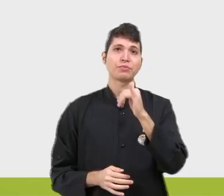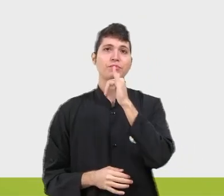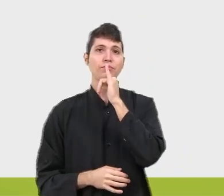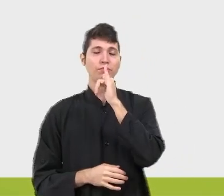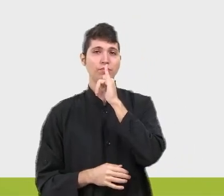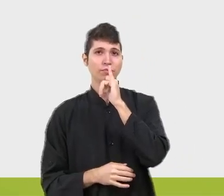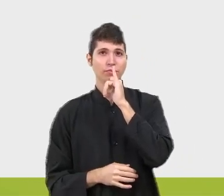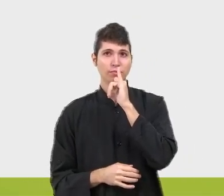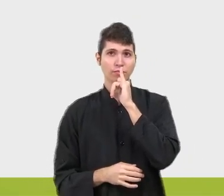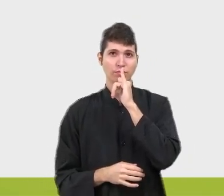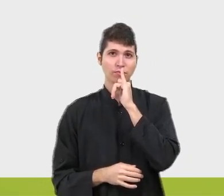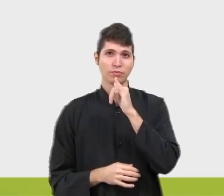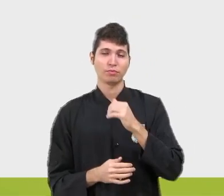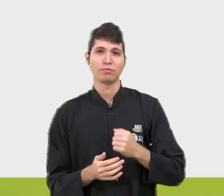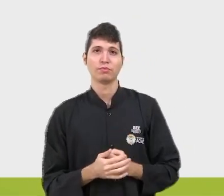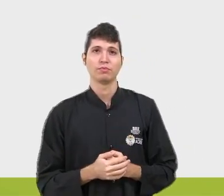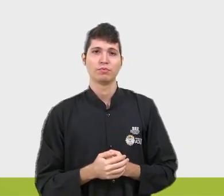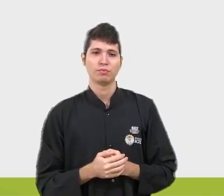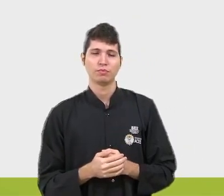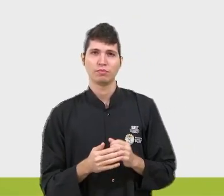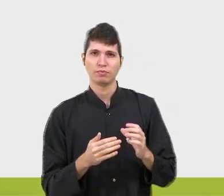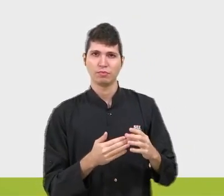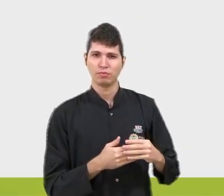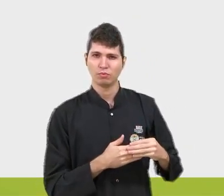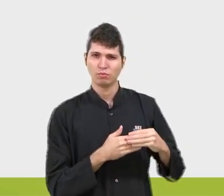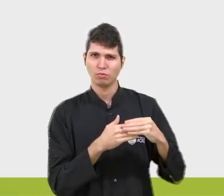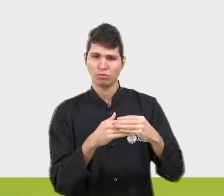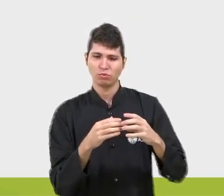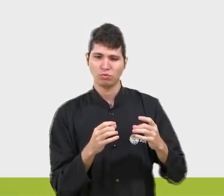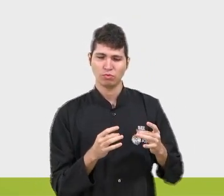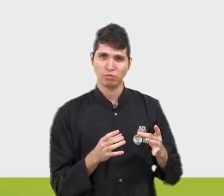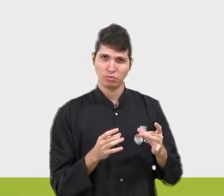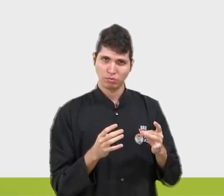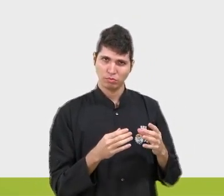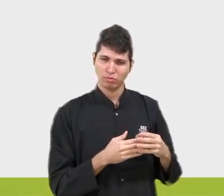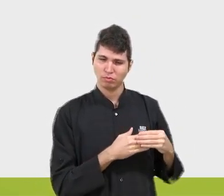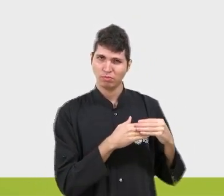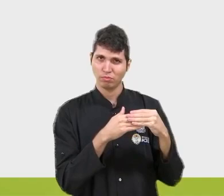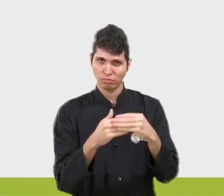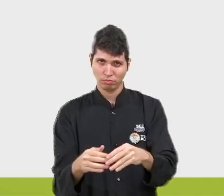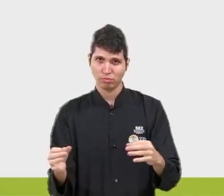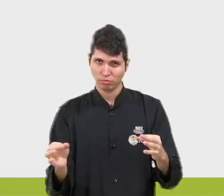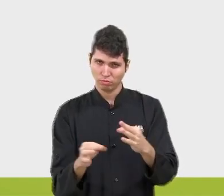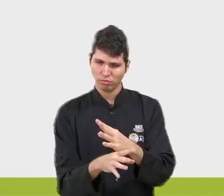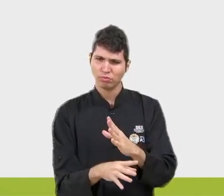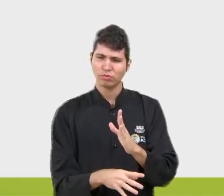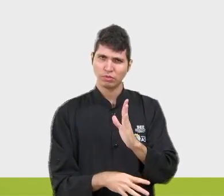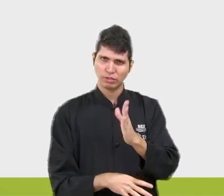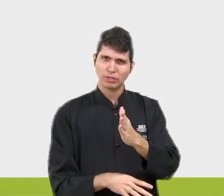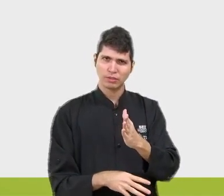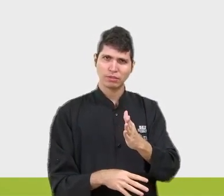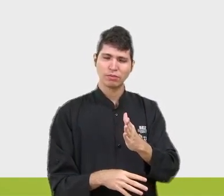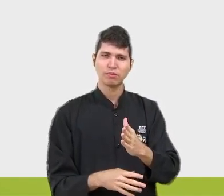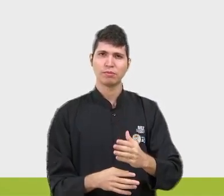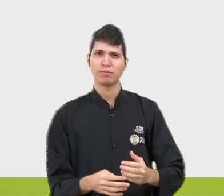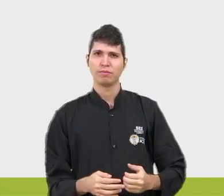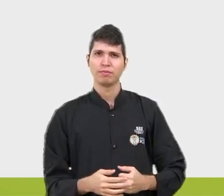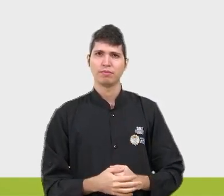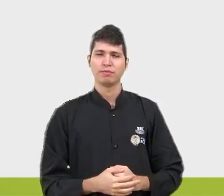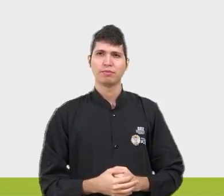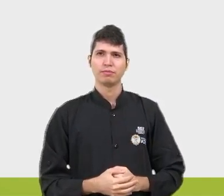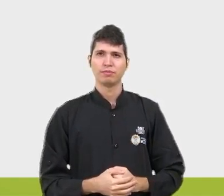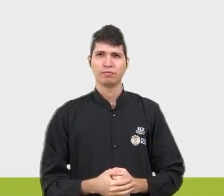As encomendas já estão prontas. Será que as mesmas já podem ser entregues? Isso aqui,